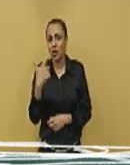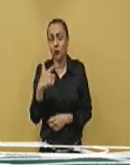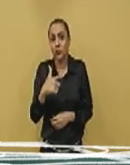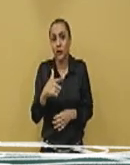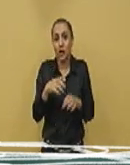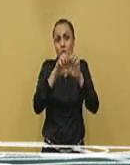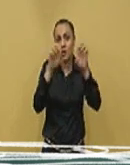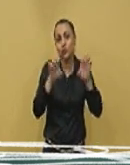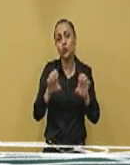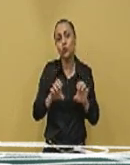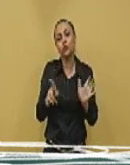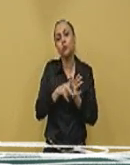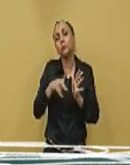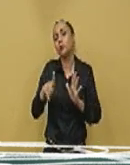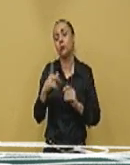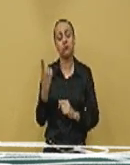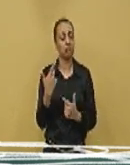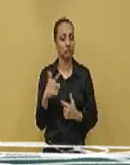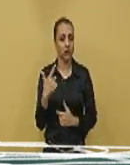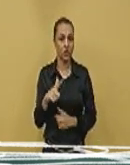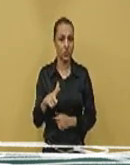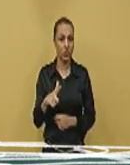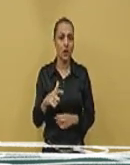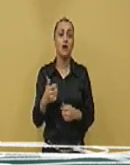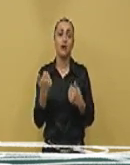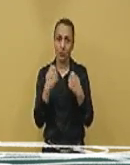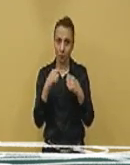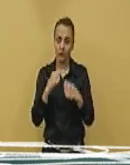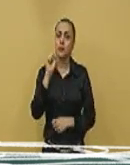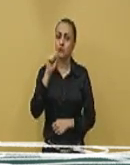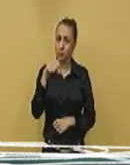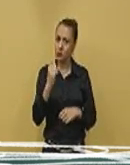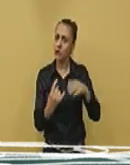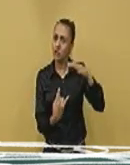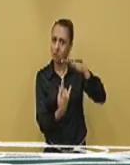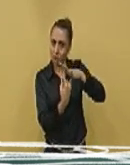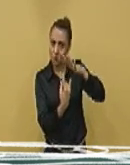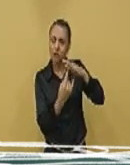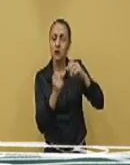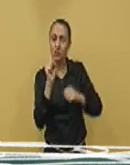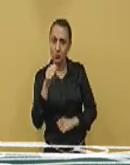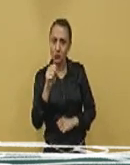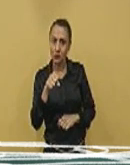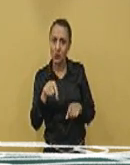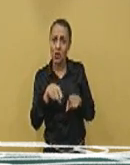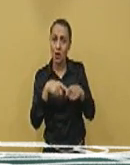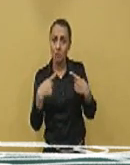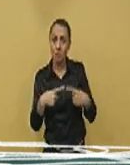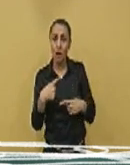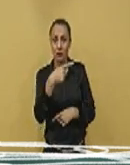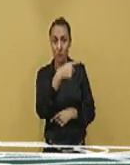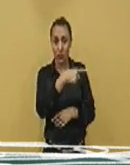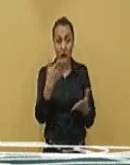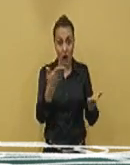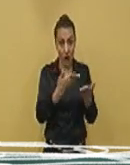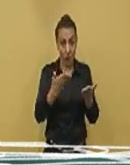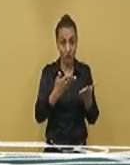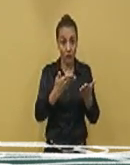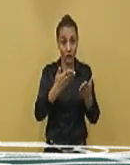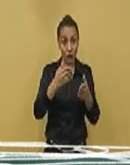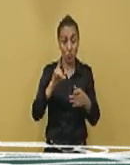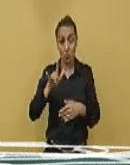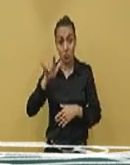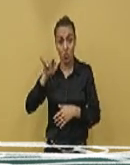isso. Então, não é bem assim. Está precisando de transbordo, sim, mas talvez seja fora da universidade, do lado do aeroporto, alguma coisa